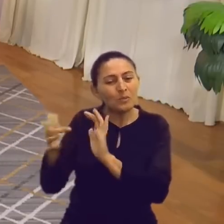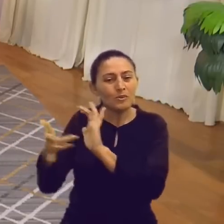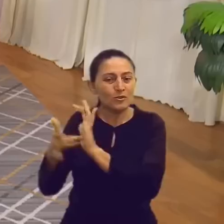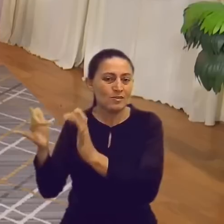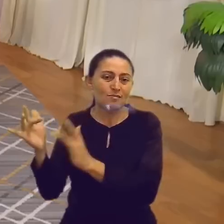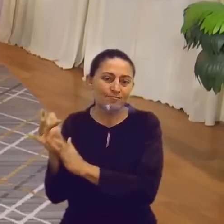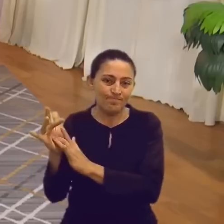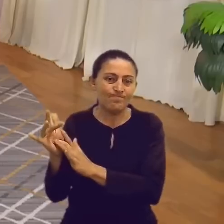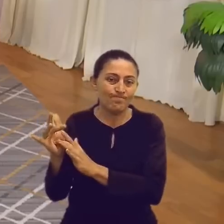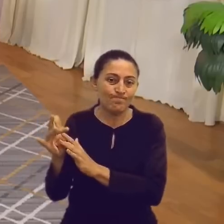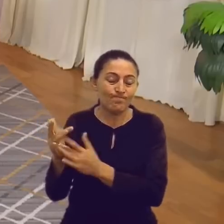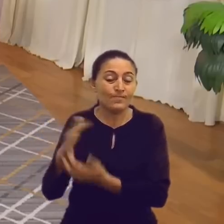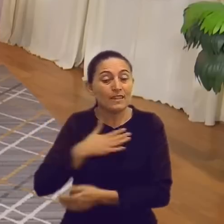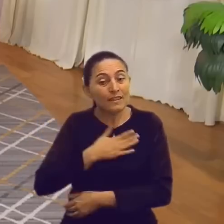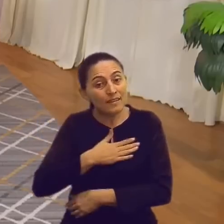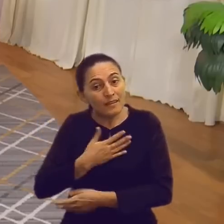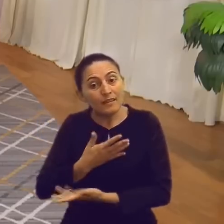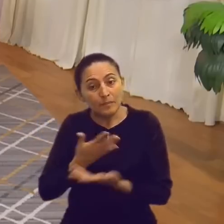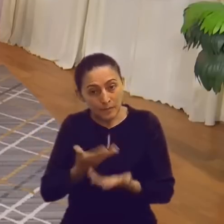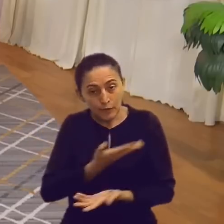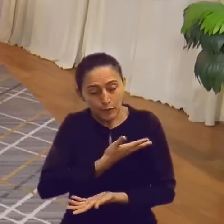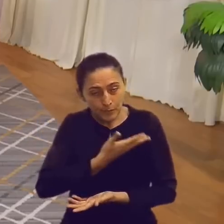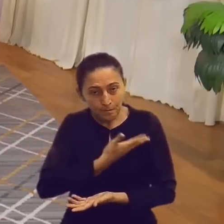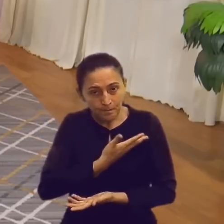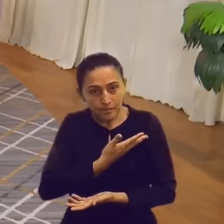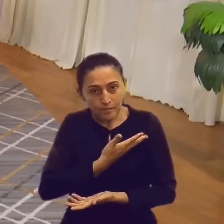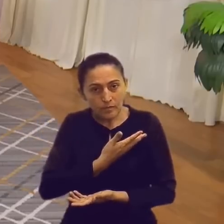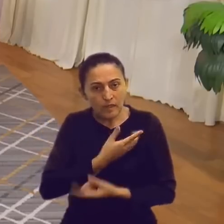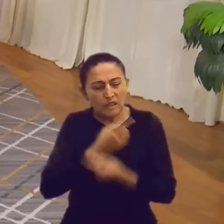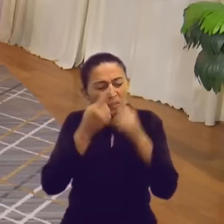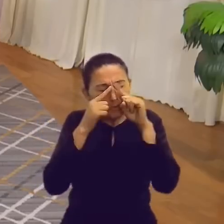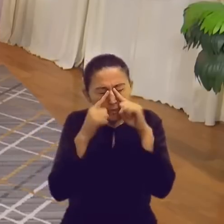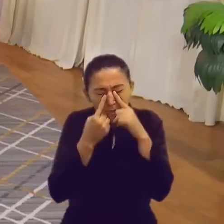Queridos, Pedro chorou amargamente.